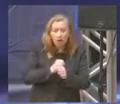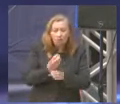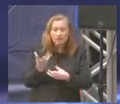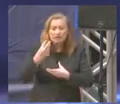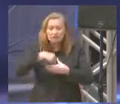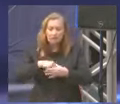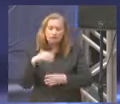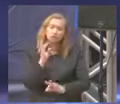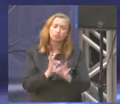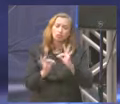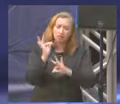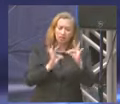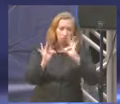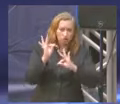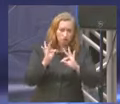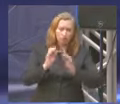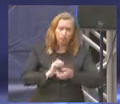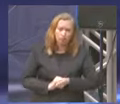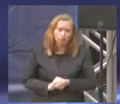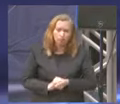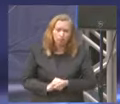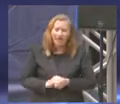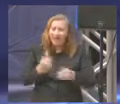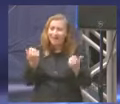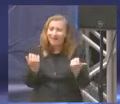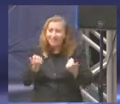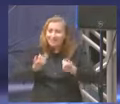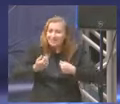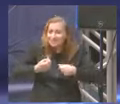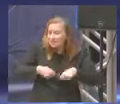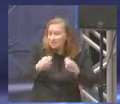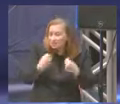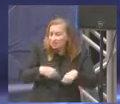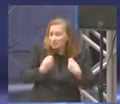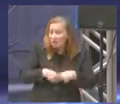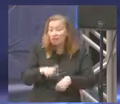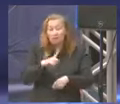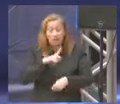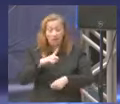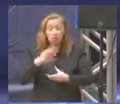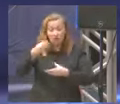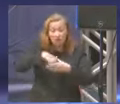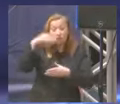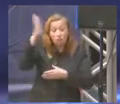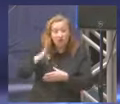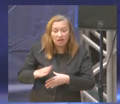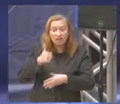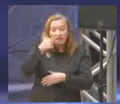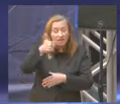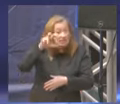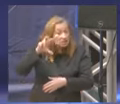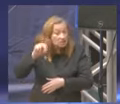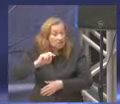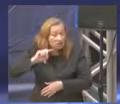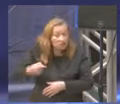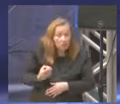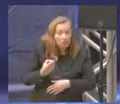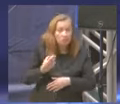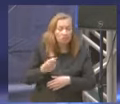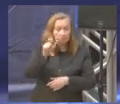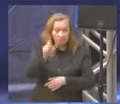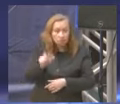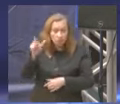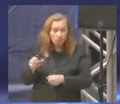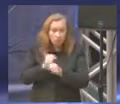dentro de tecnologia. A demanda que nós temos dentro do Brasil é 150 mil pessoas por ano. Então,